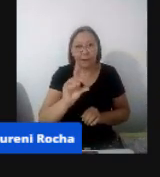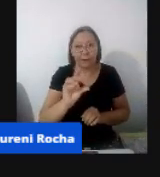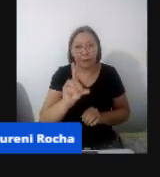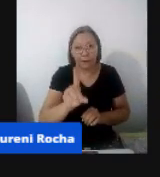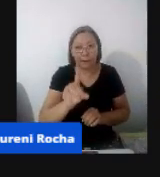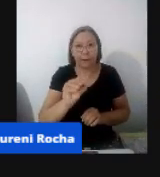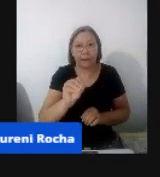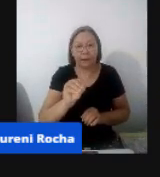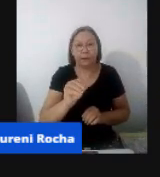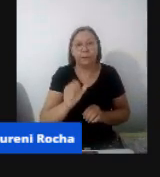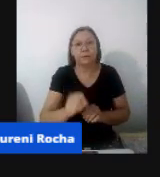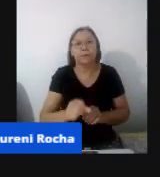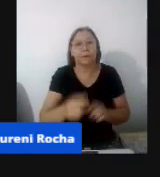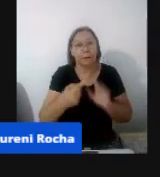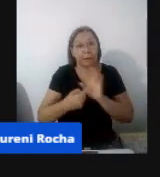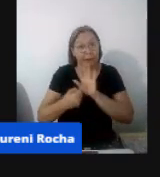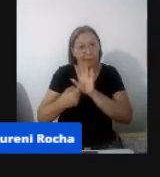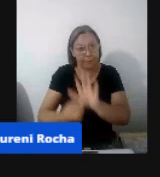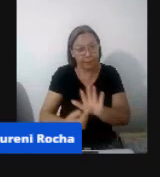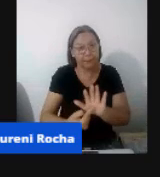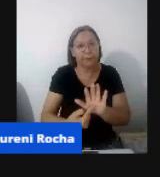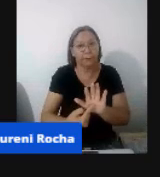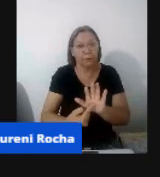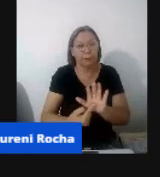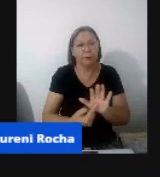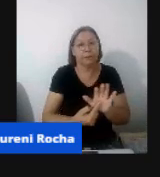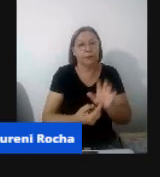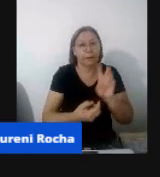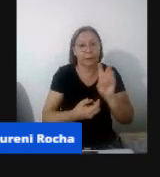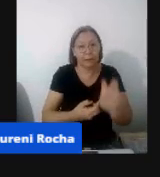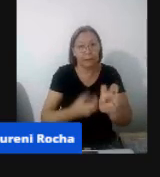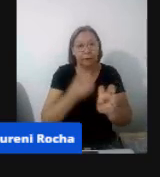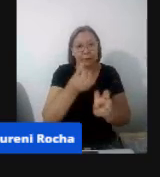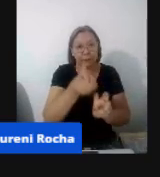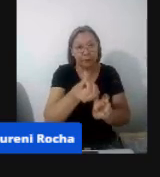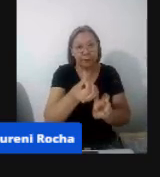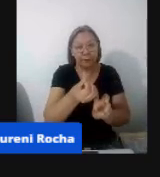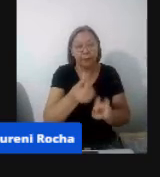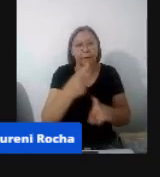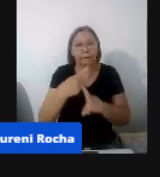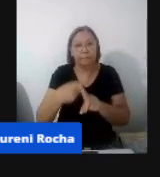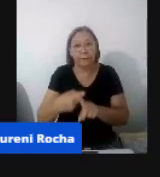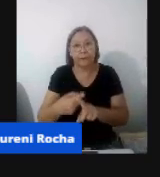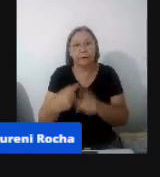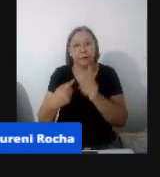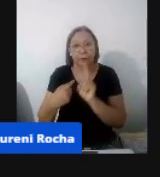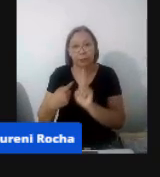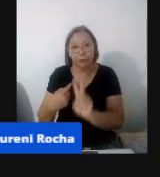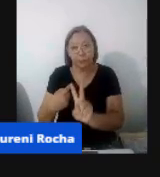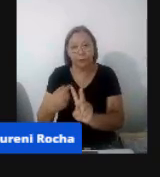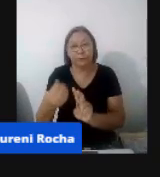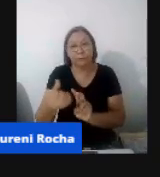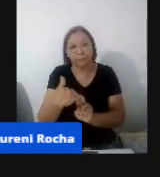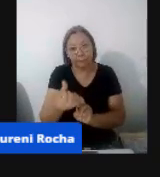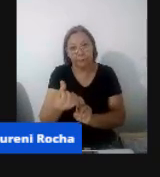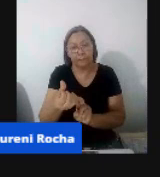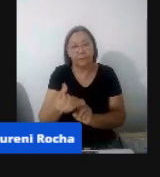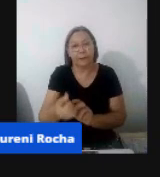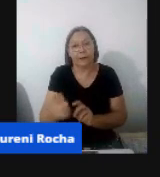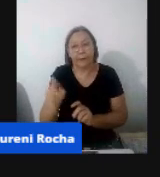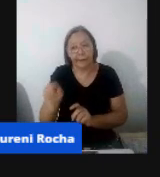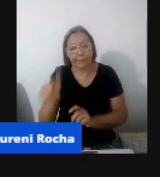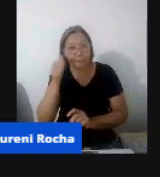6 vezes 2 sobre 6 para que Mariana resolvesse. E